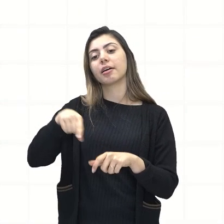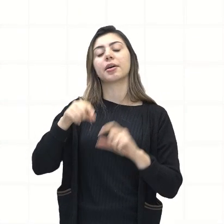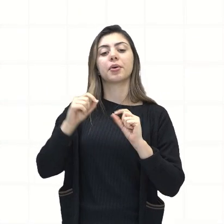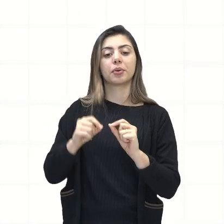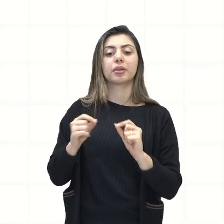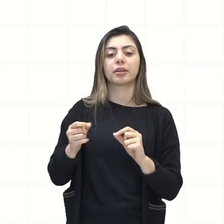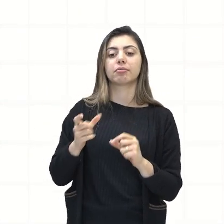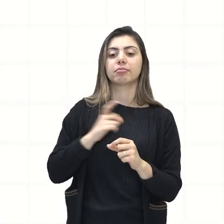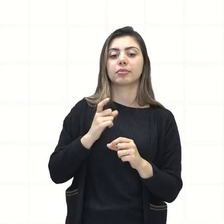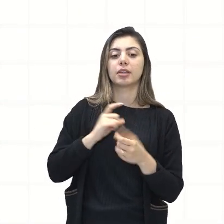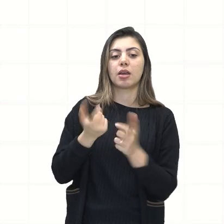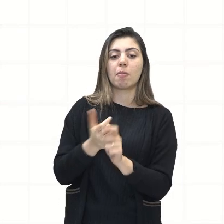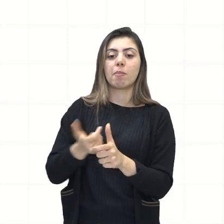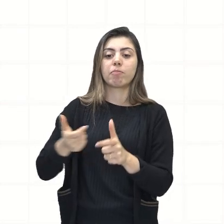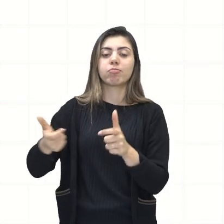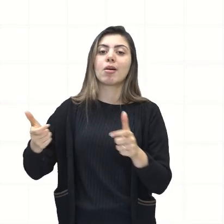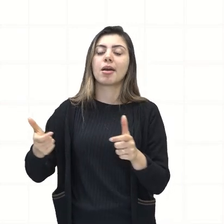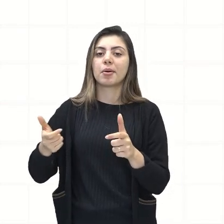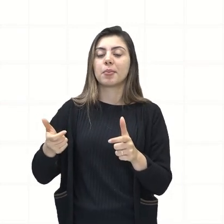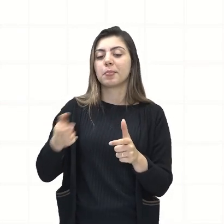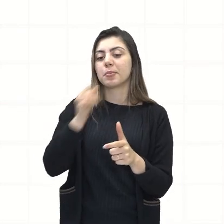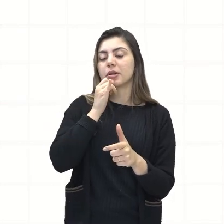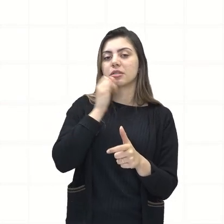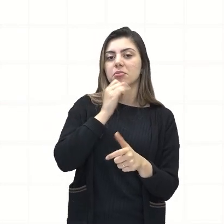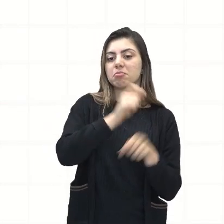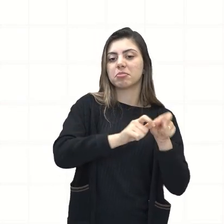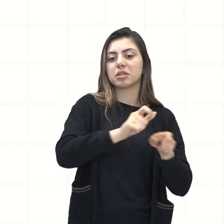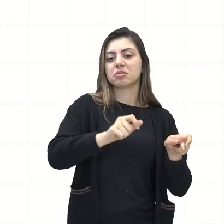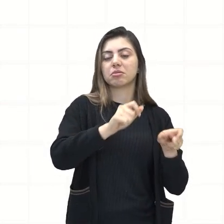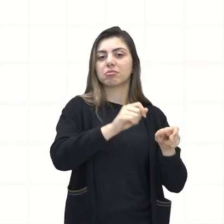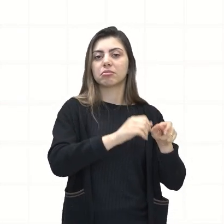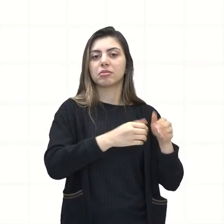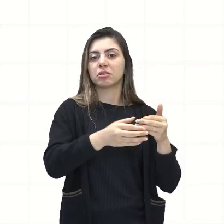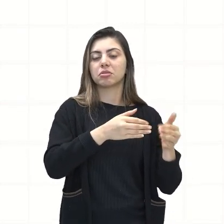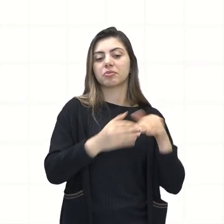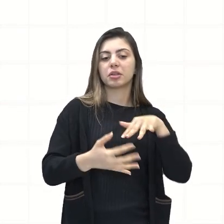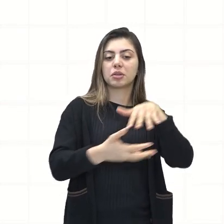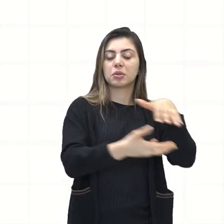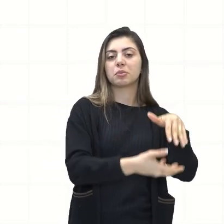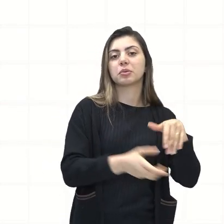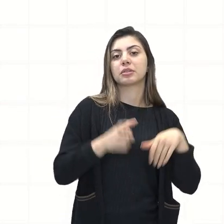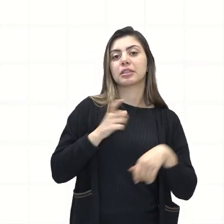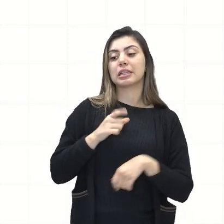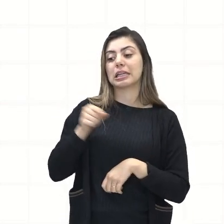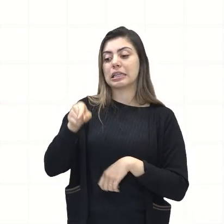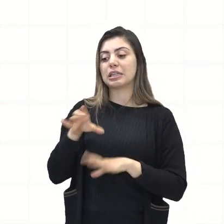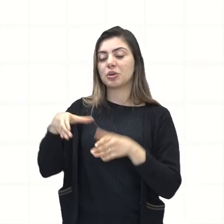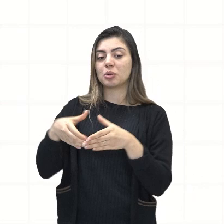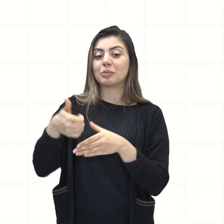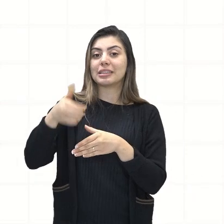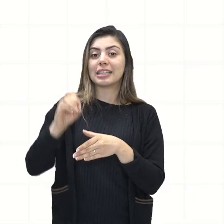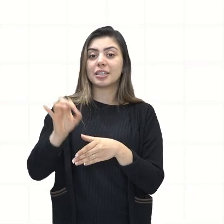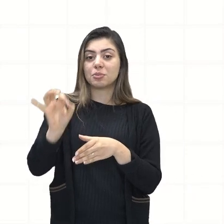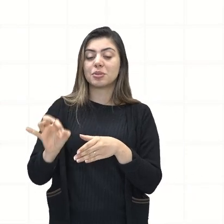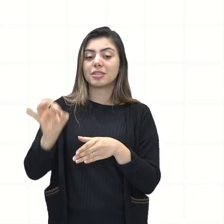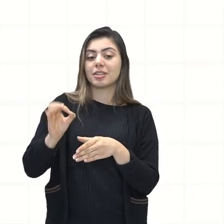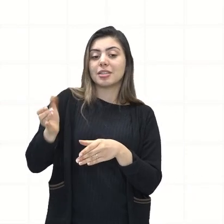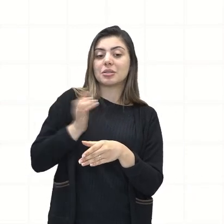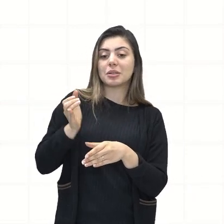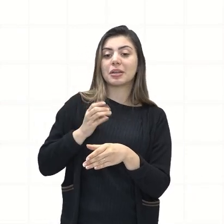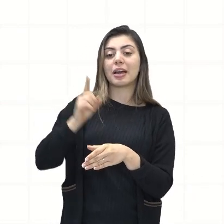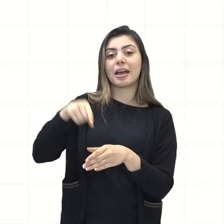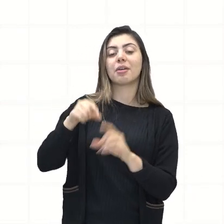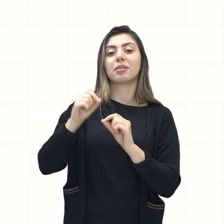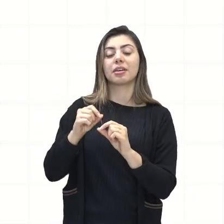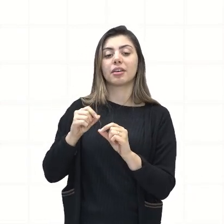da renda do que qualquer outra região no planeta. Os 10% mais ricos, né, concentram ali cerca de 37%